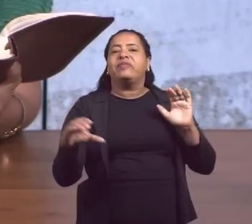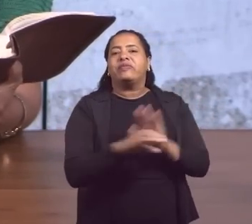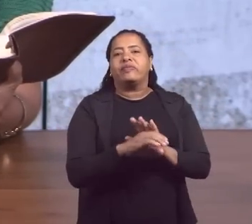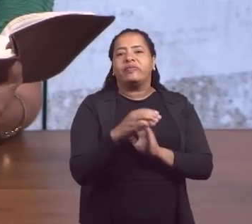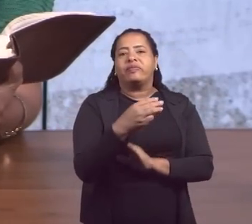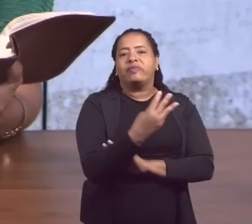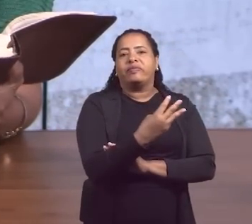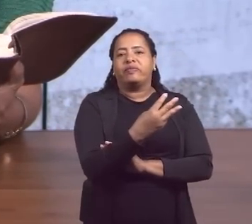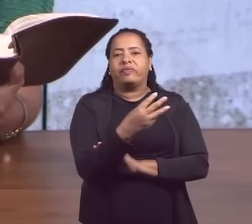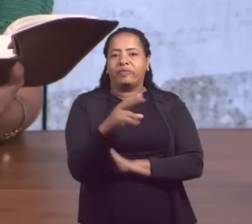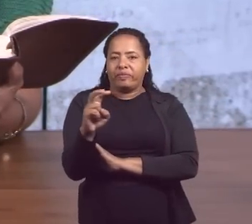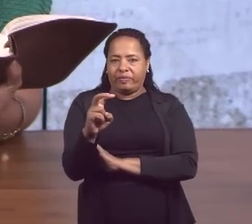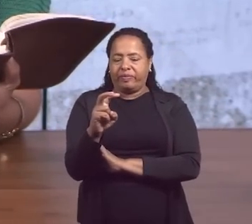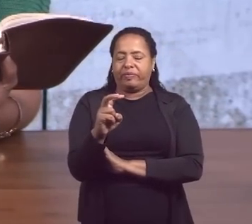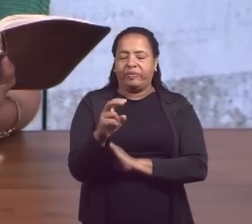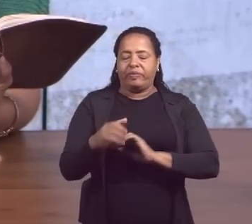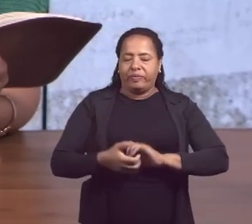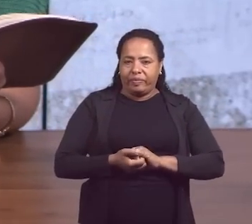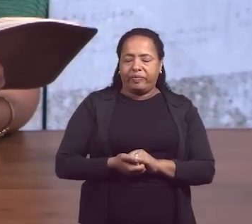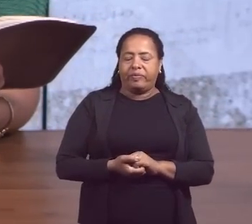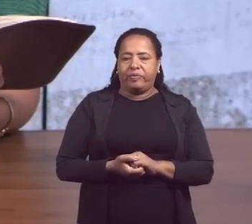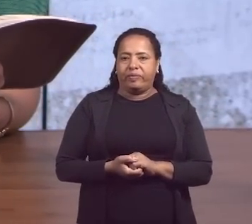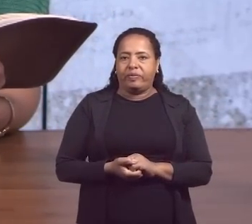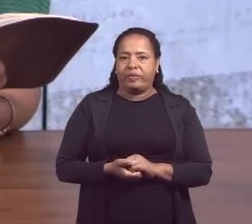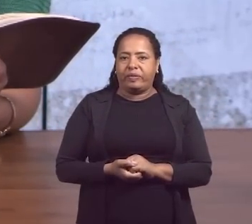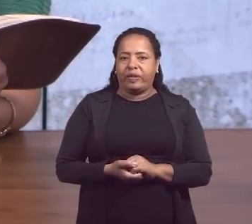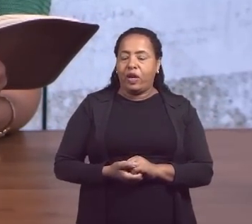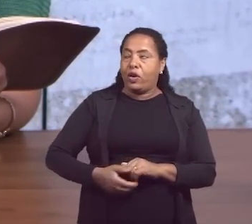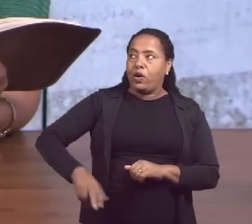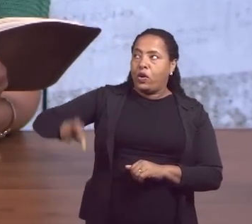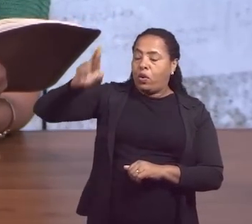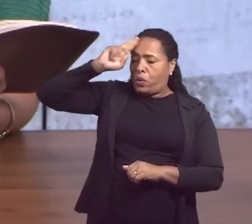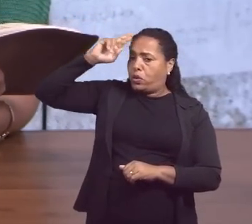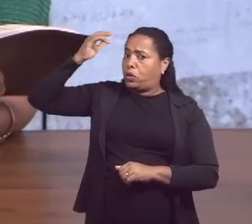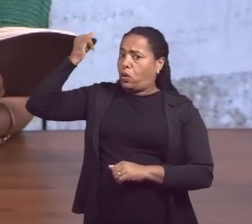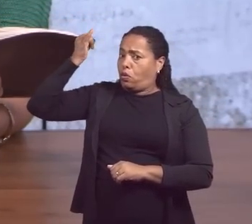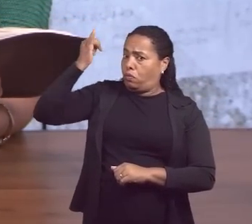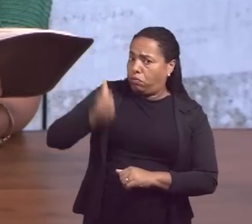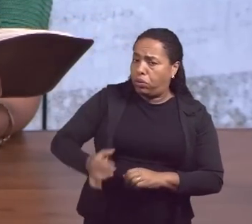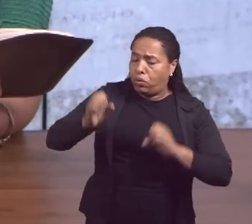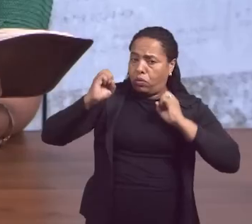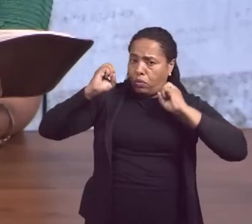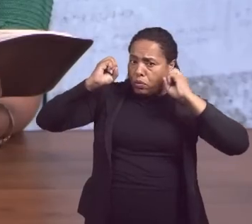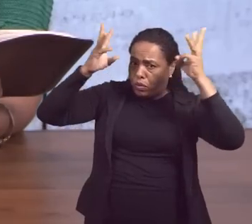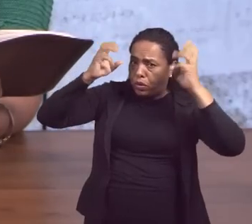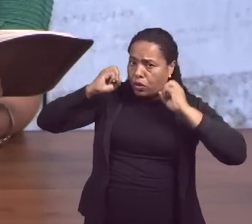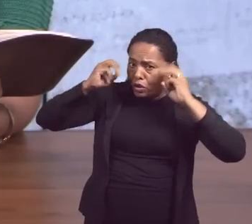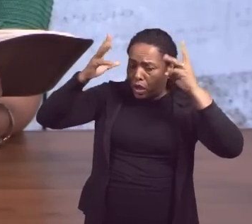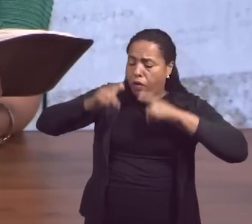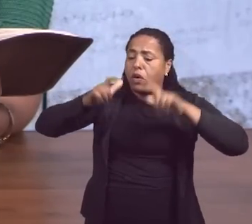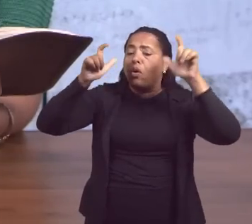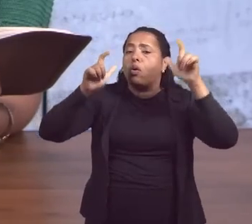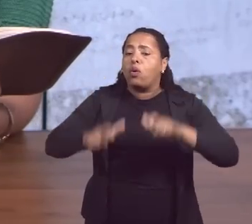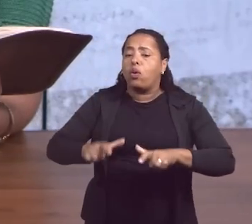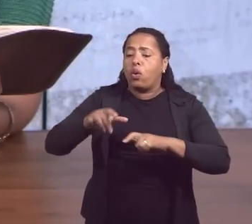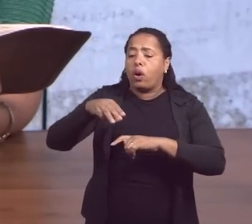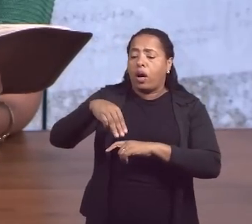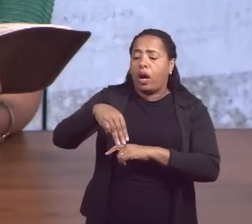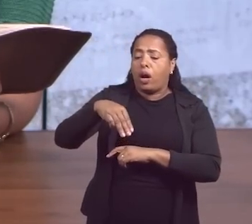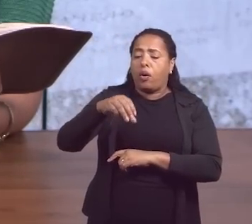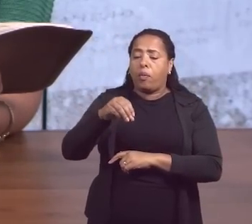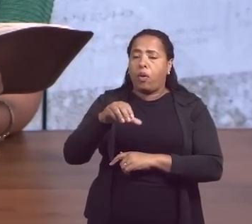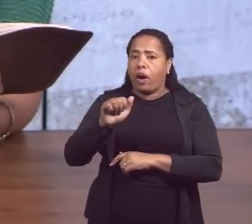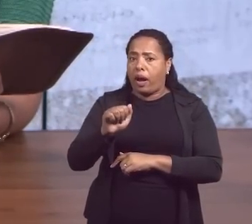35, irmãos, capítulo 35. E falou o Senhor a Moisés nas campinas dos Moabitas, junto ao Jordão